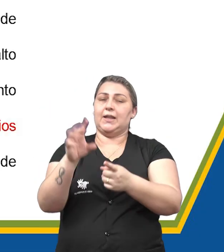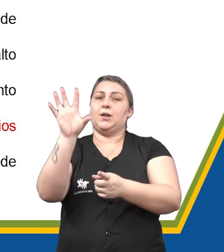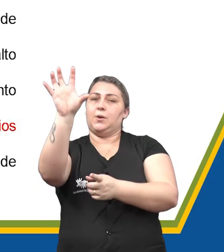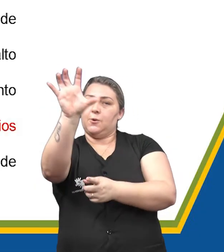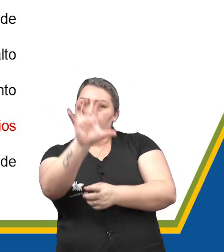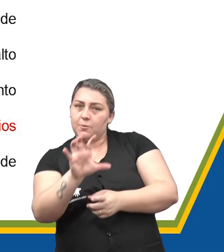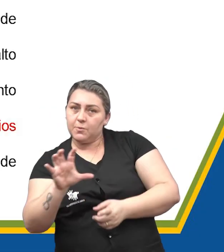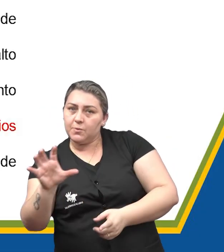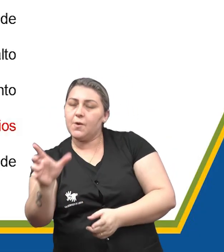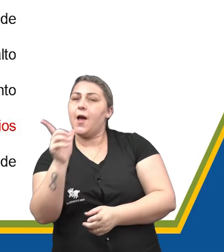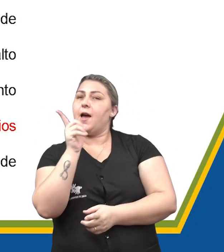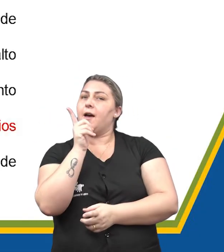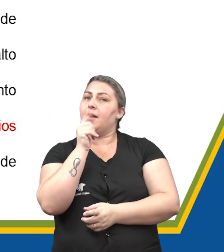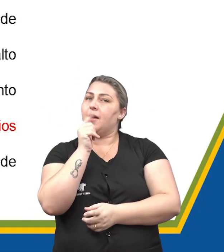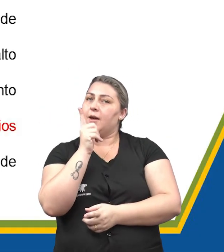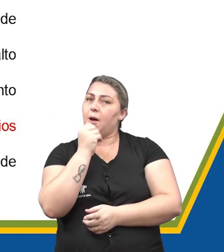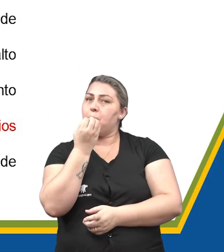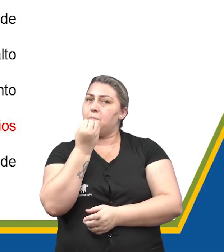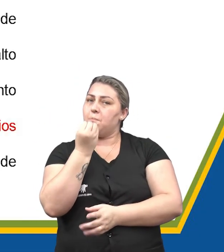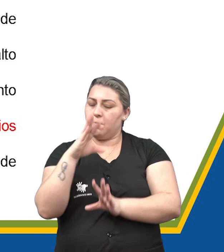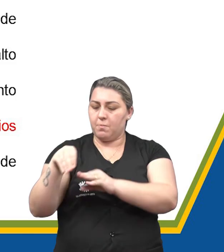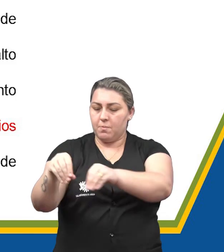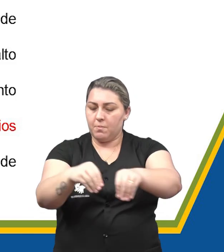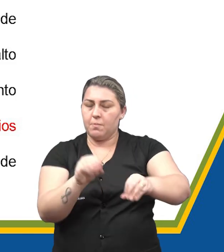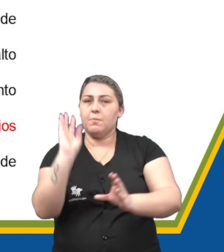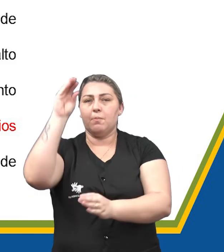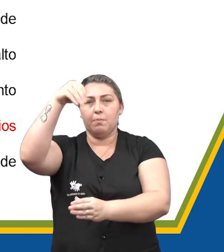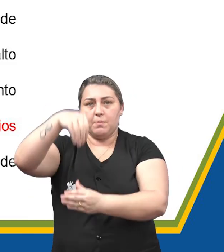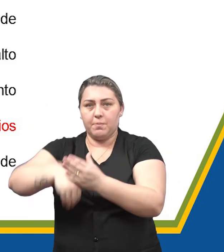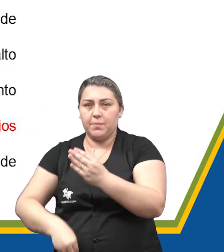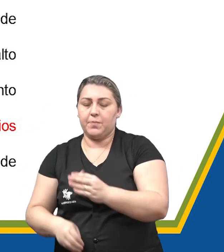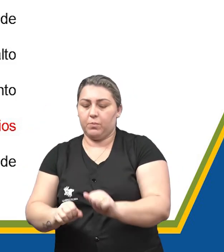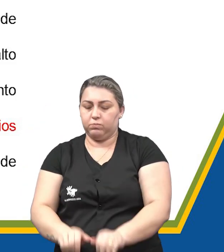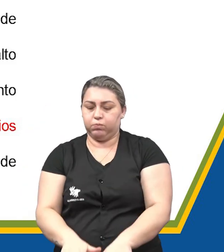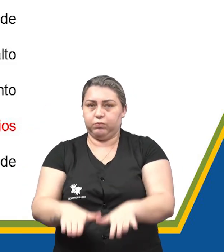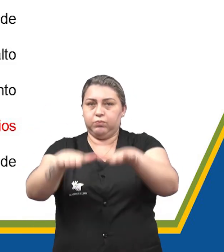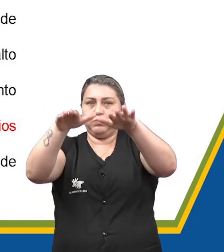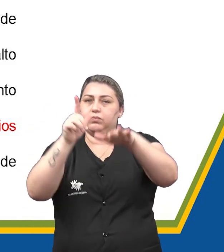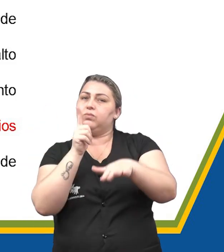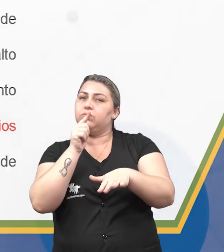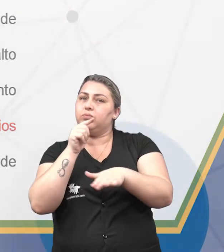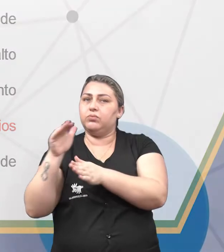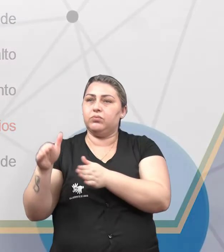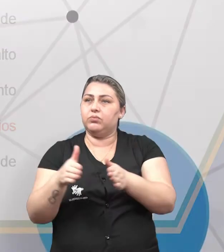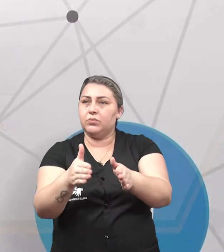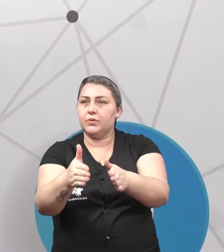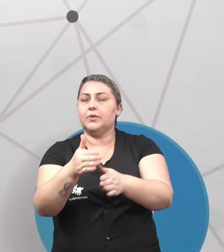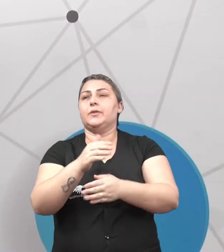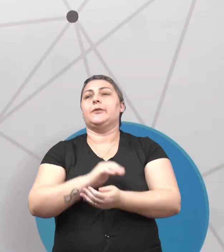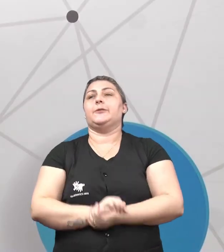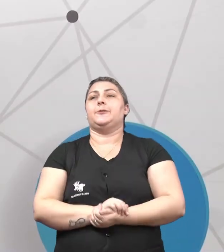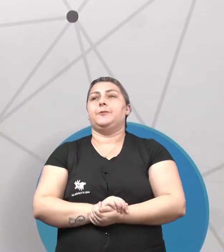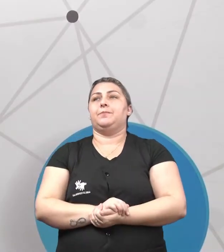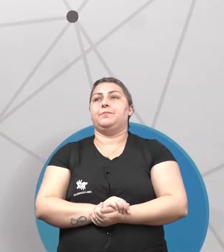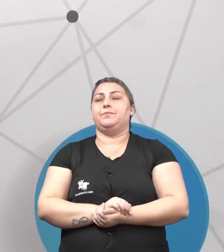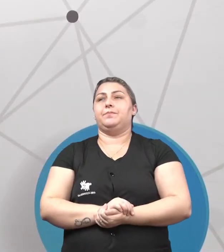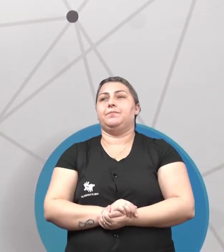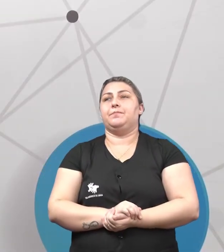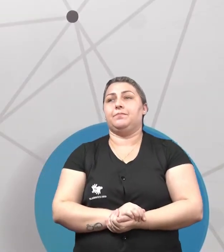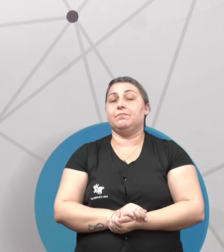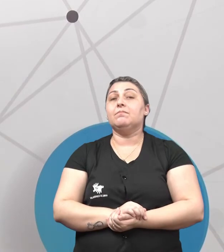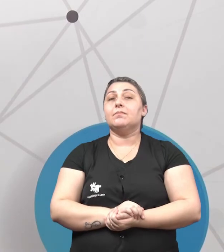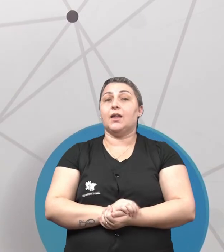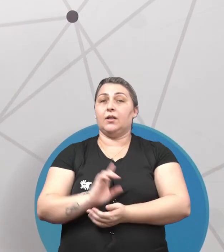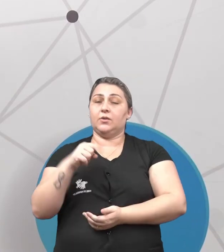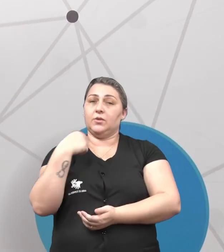aí agricultável, né, favorecida então pelas cheias do Tigres e do Eufrates, 2 rios. Então, pessoal,